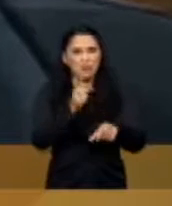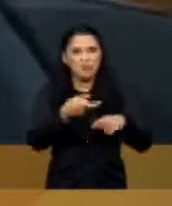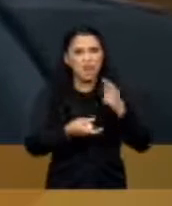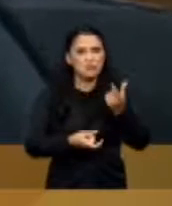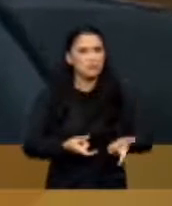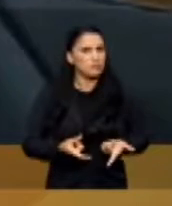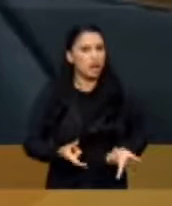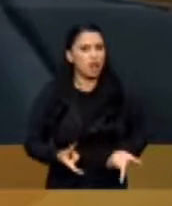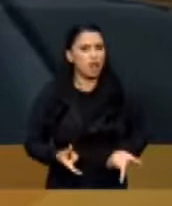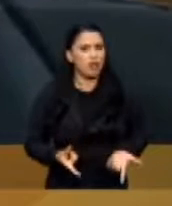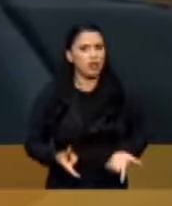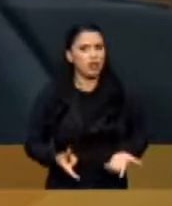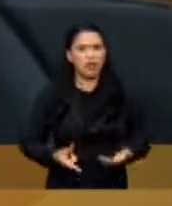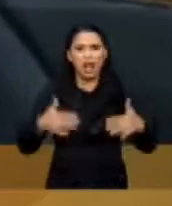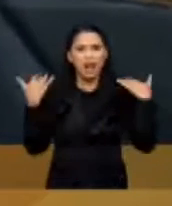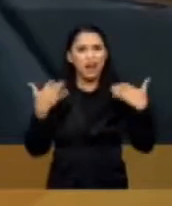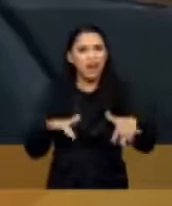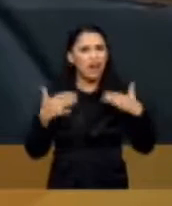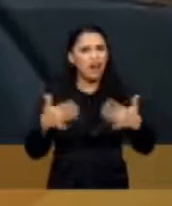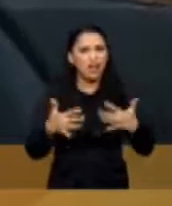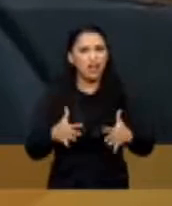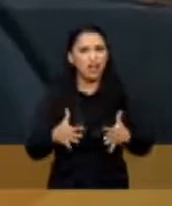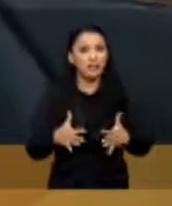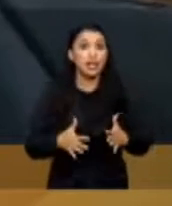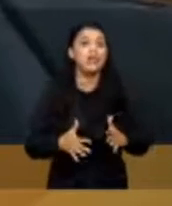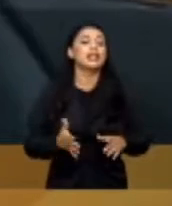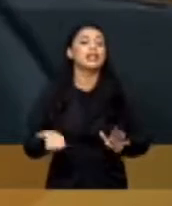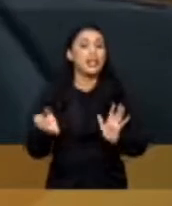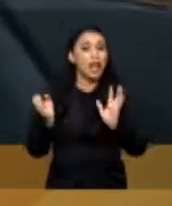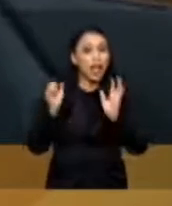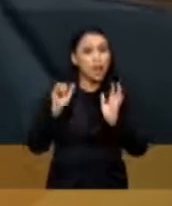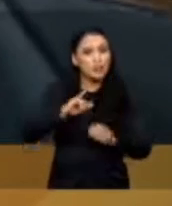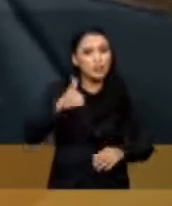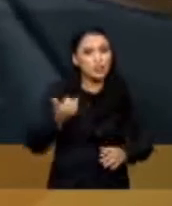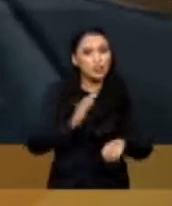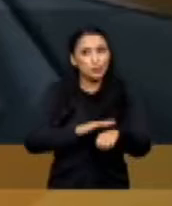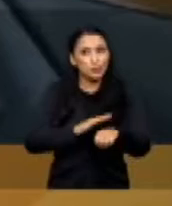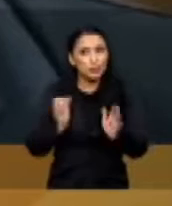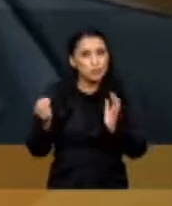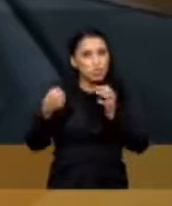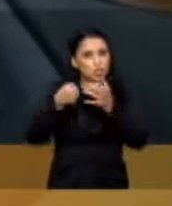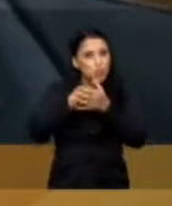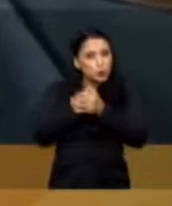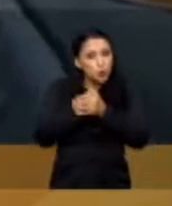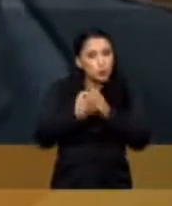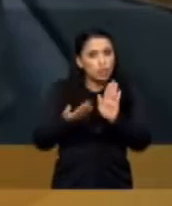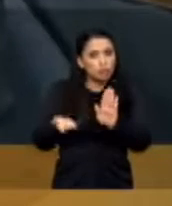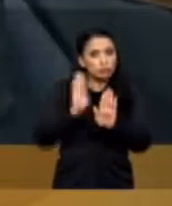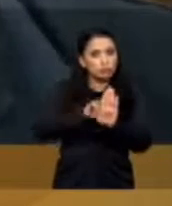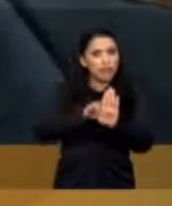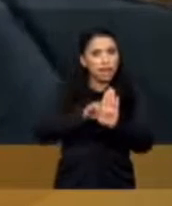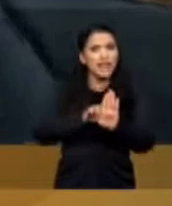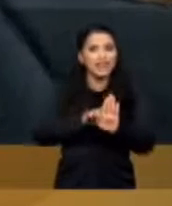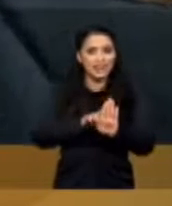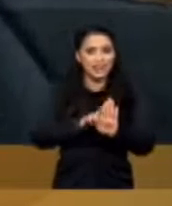absolutos excessos típicos da caverna da anomia da internet,